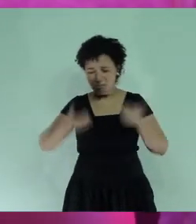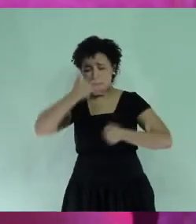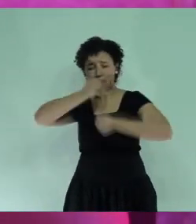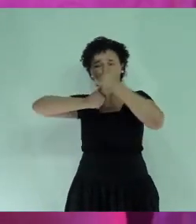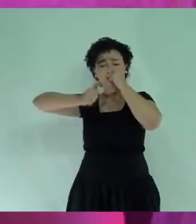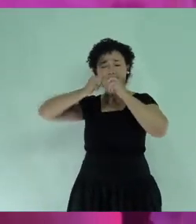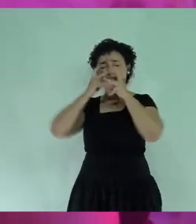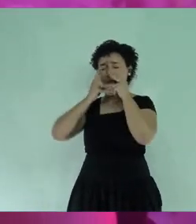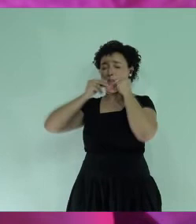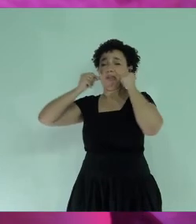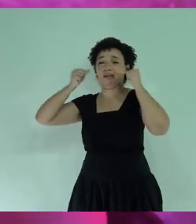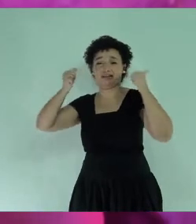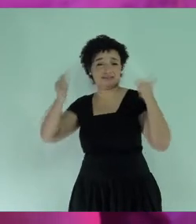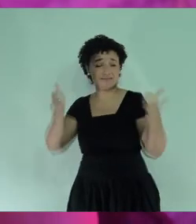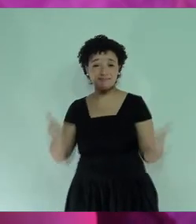amarguradas,